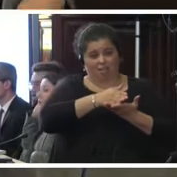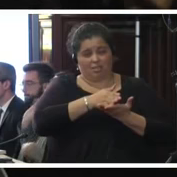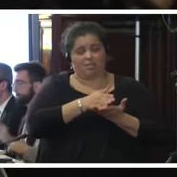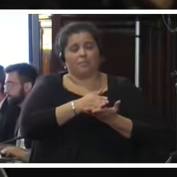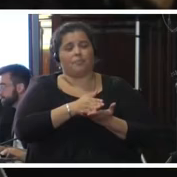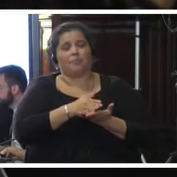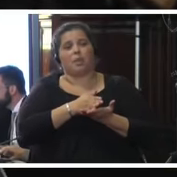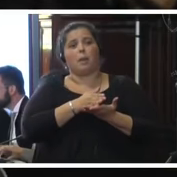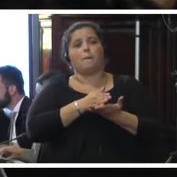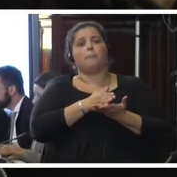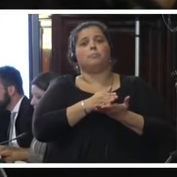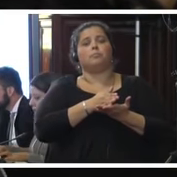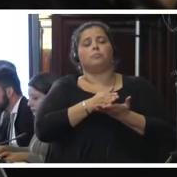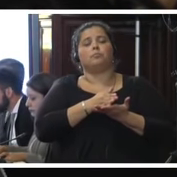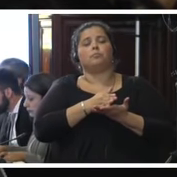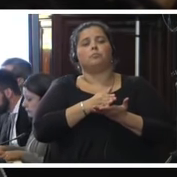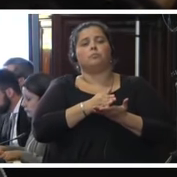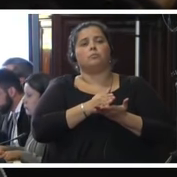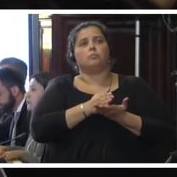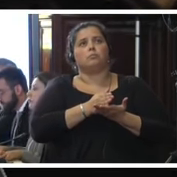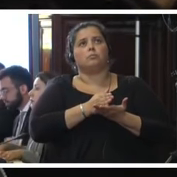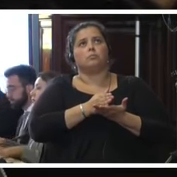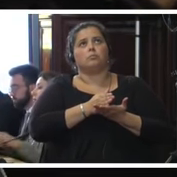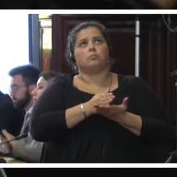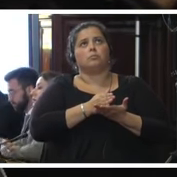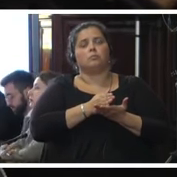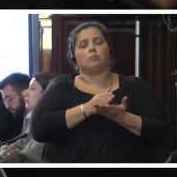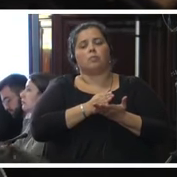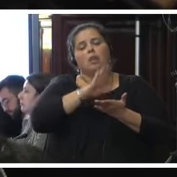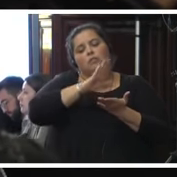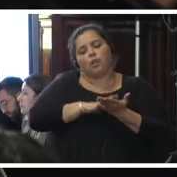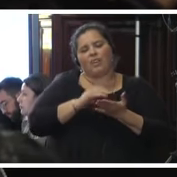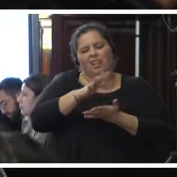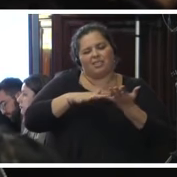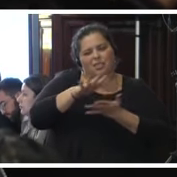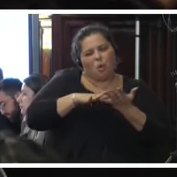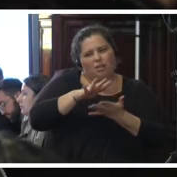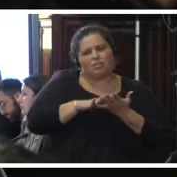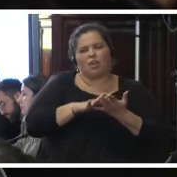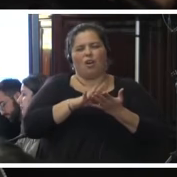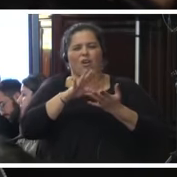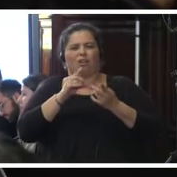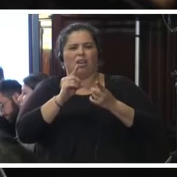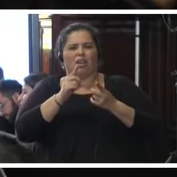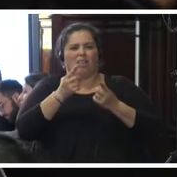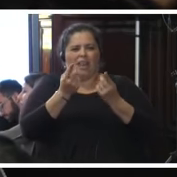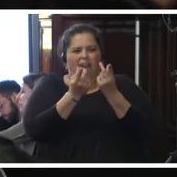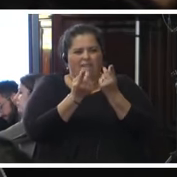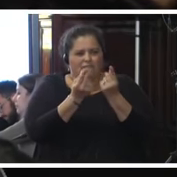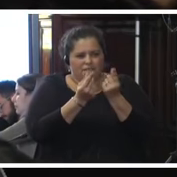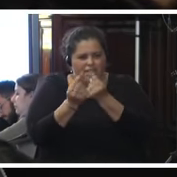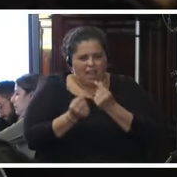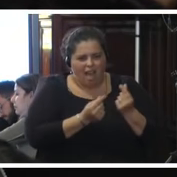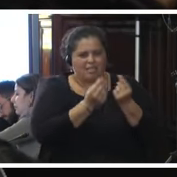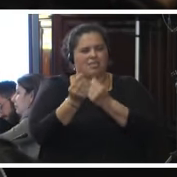Sem embargo da situação autodeclarada de calamidade que se encontra as finanças do governo do Estado do Rio de Janeiro, não se pode admitir a